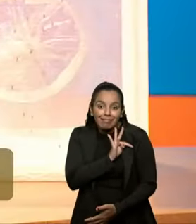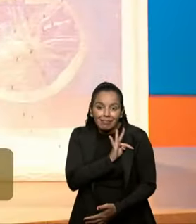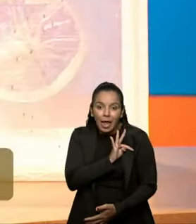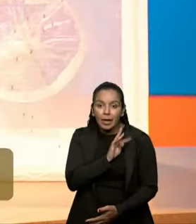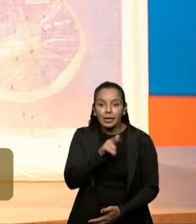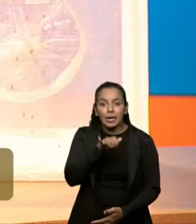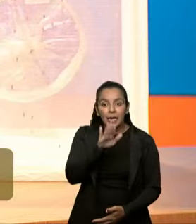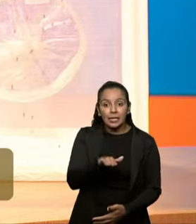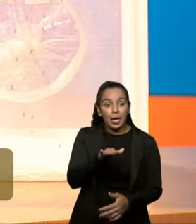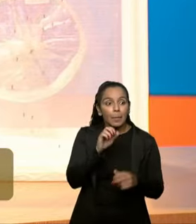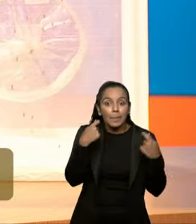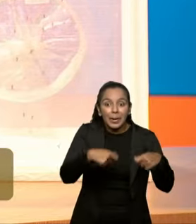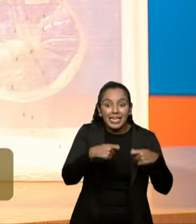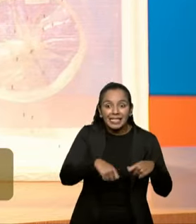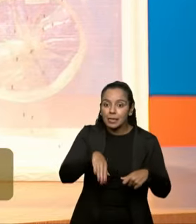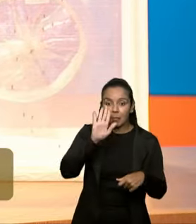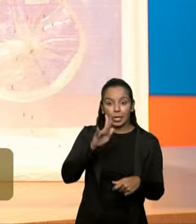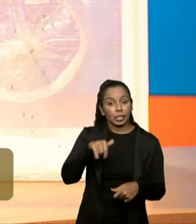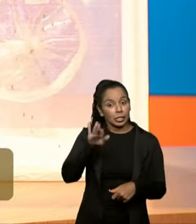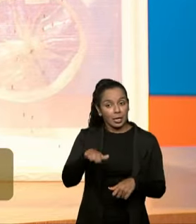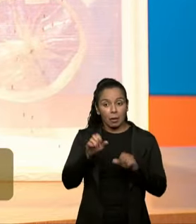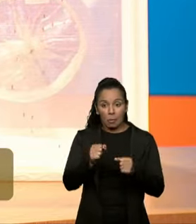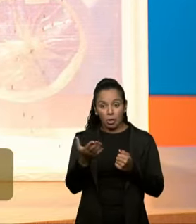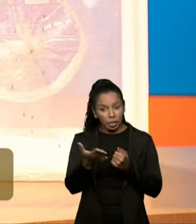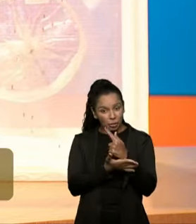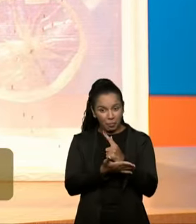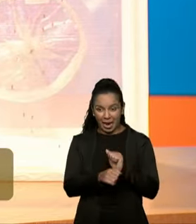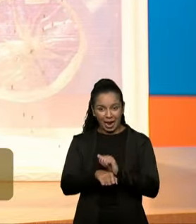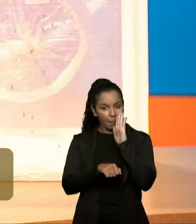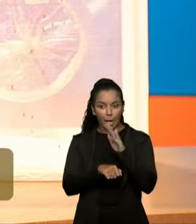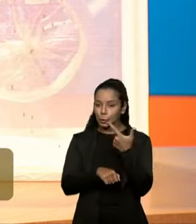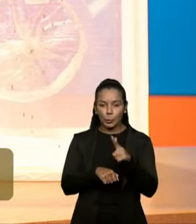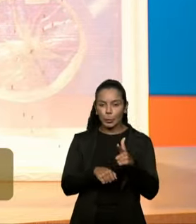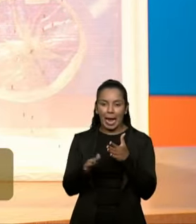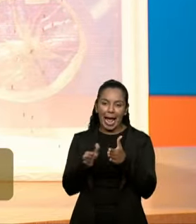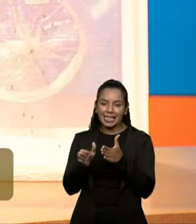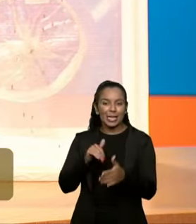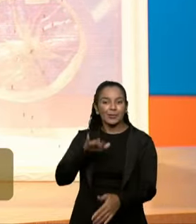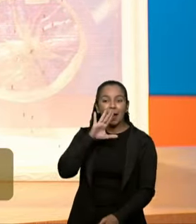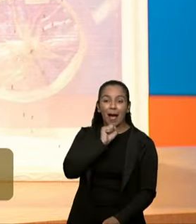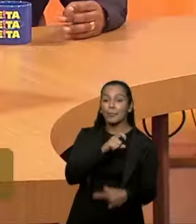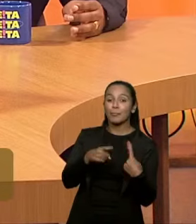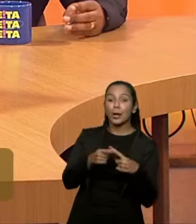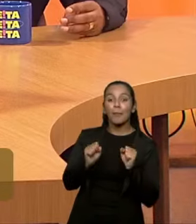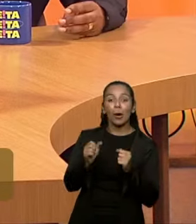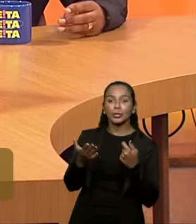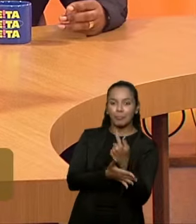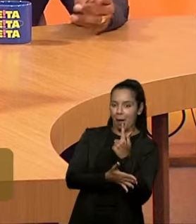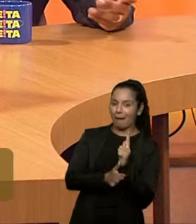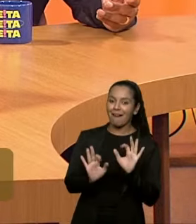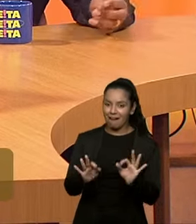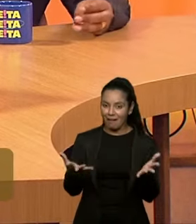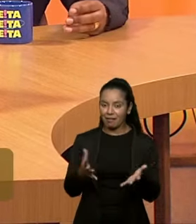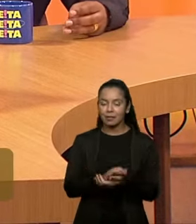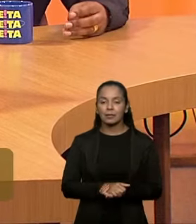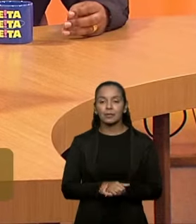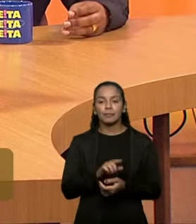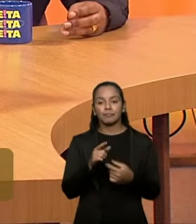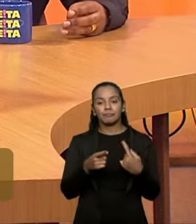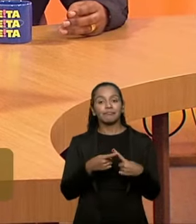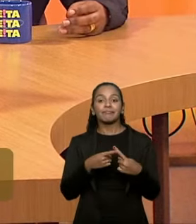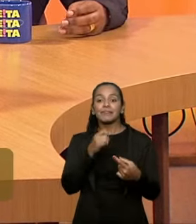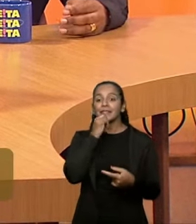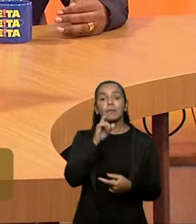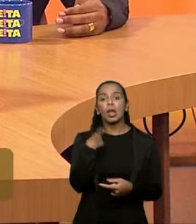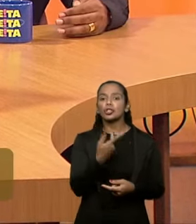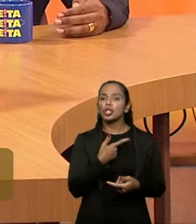pagar mais, não vai ter acesso mais rápido, porque pode pagar mais. Eu procuro sempre a imunização, porque como a gente viaja muito... Pois